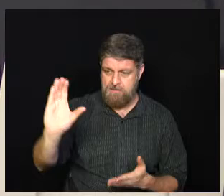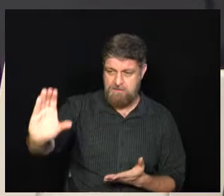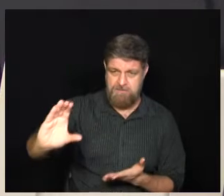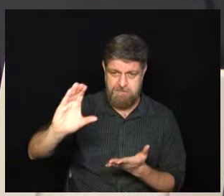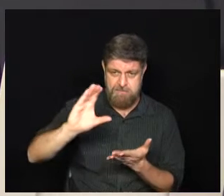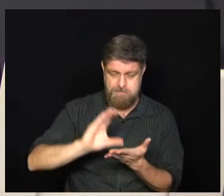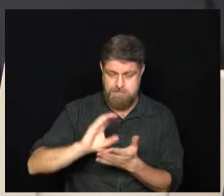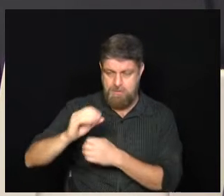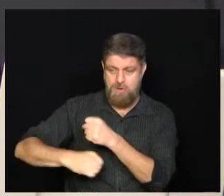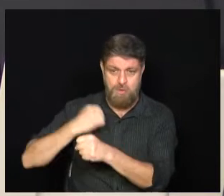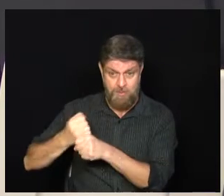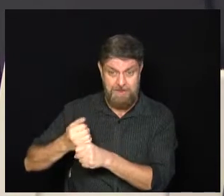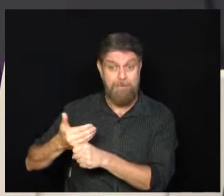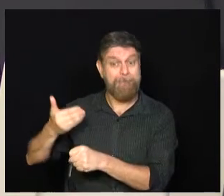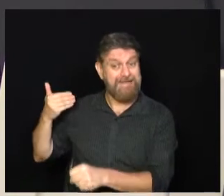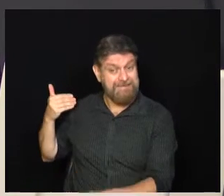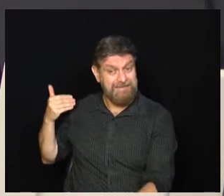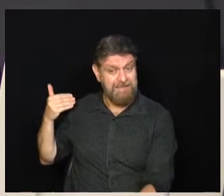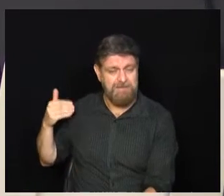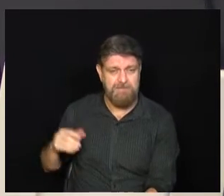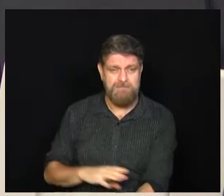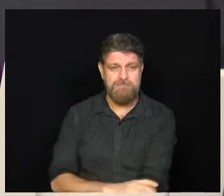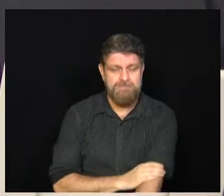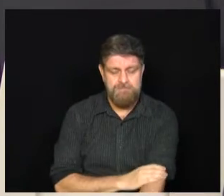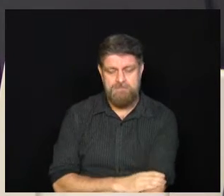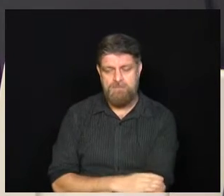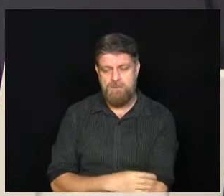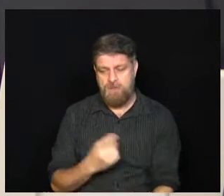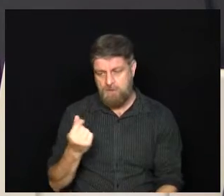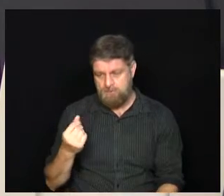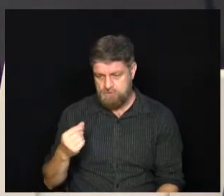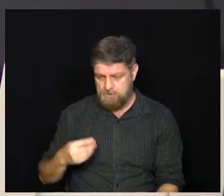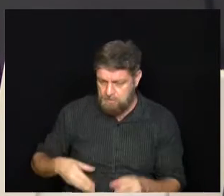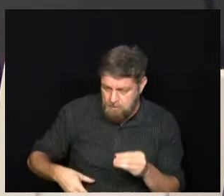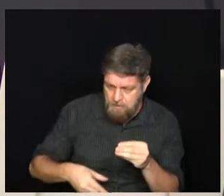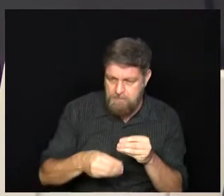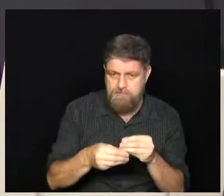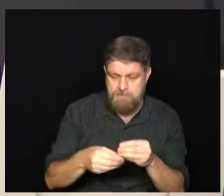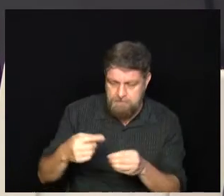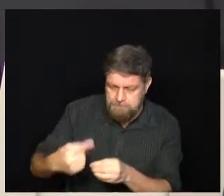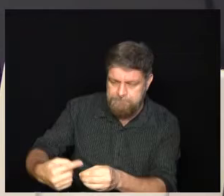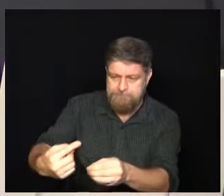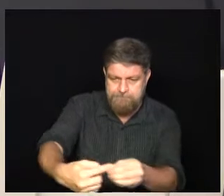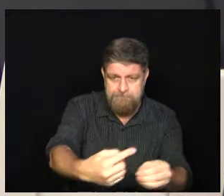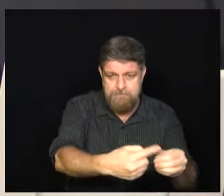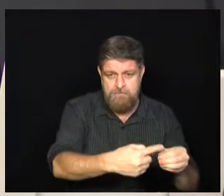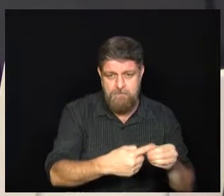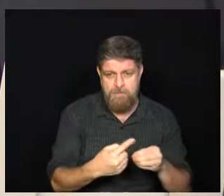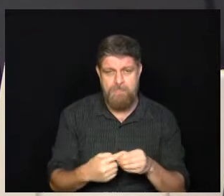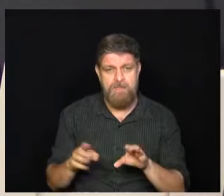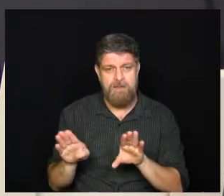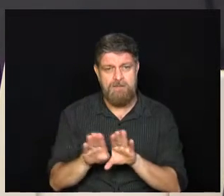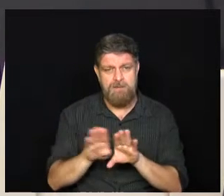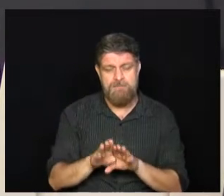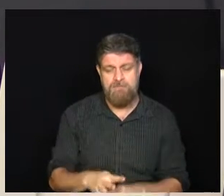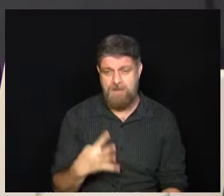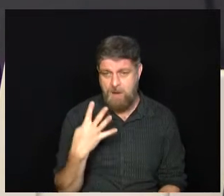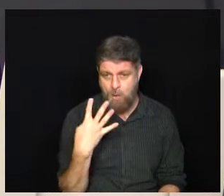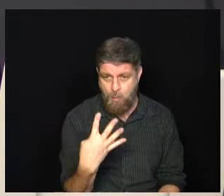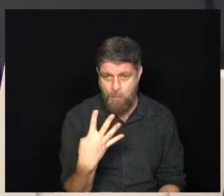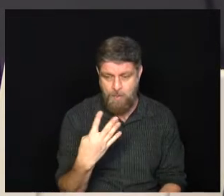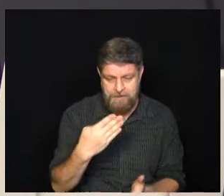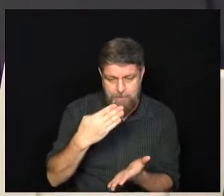ano passado. Tá, aquela ajuda financeira aos municípios também da União, que vieram em 4